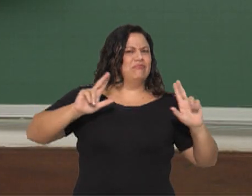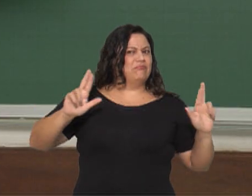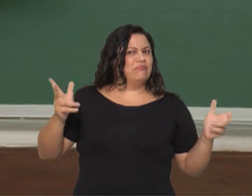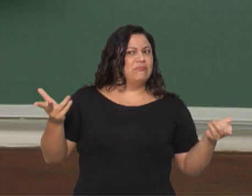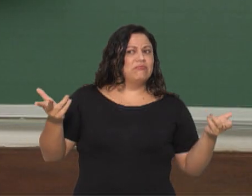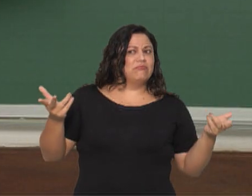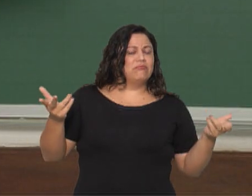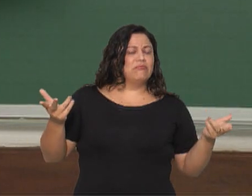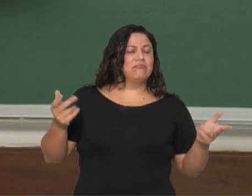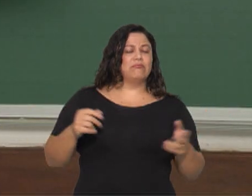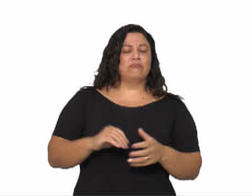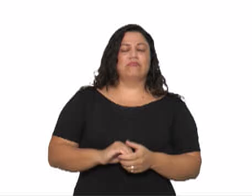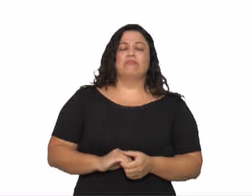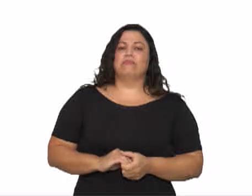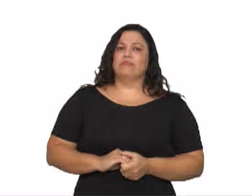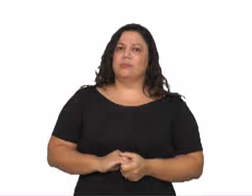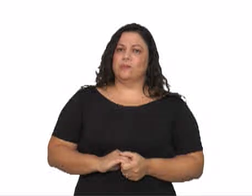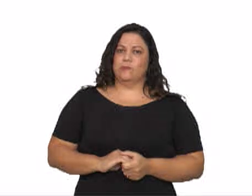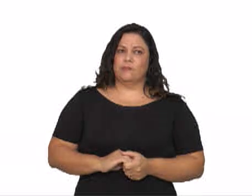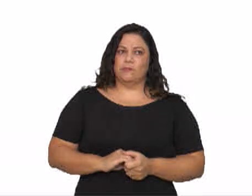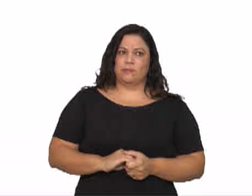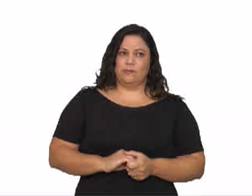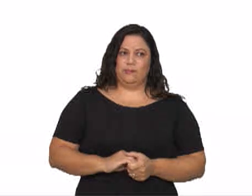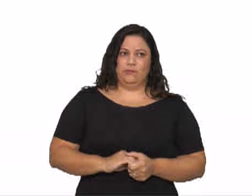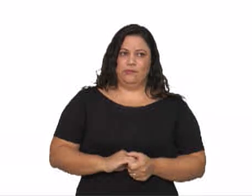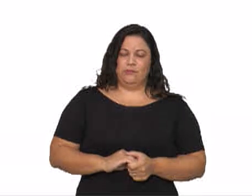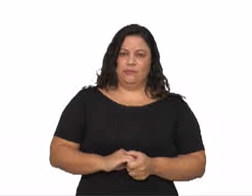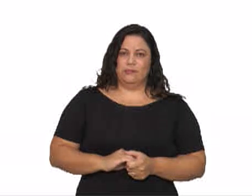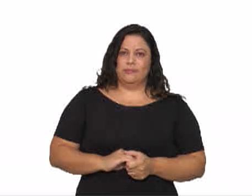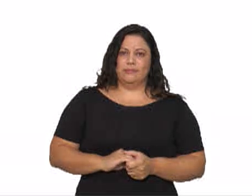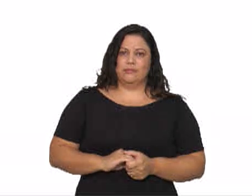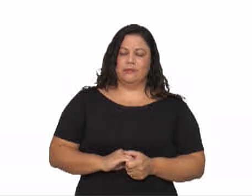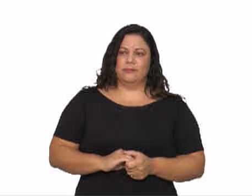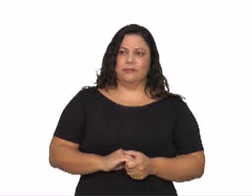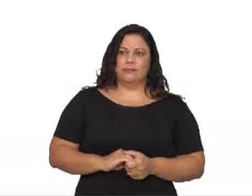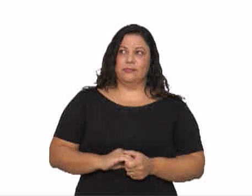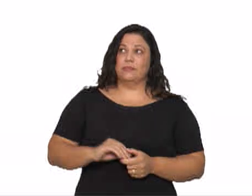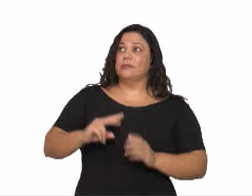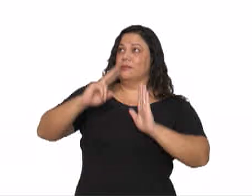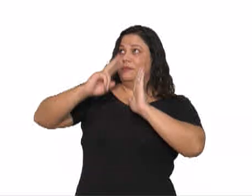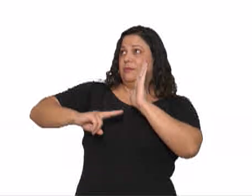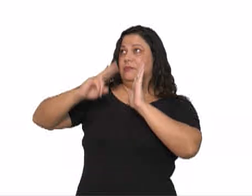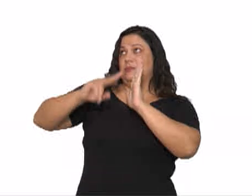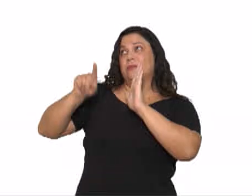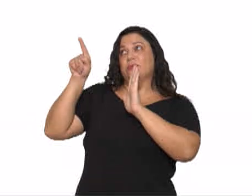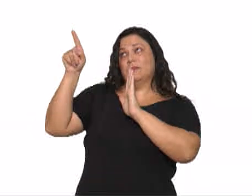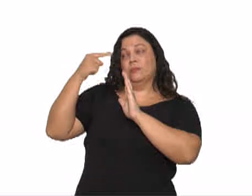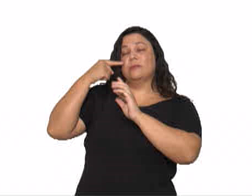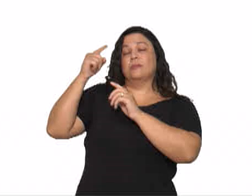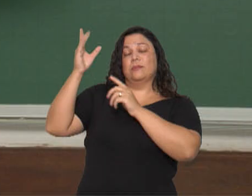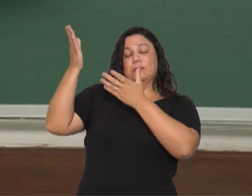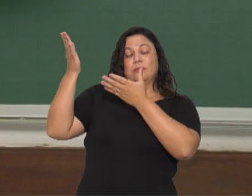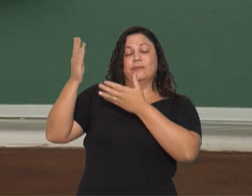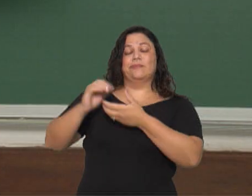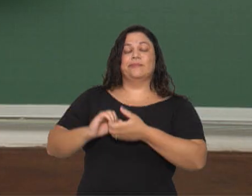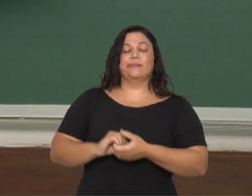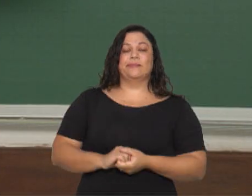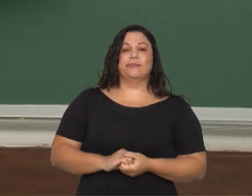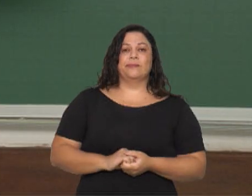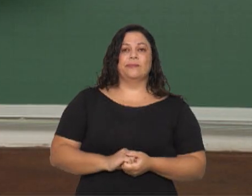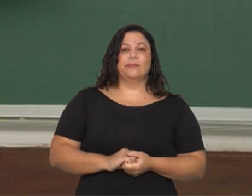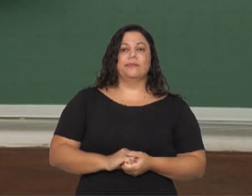um árbol de Navidad. Hacer hipóteses, escreveria um solo verso. A hipótese